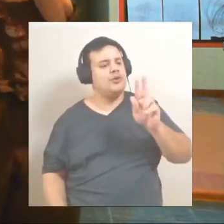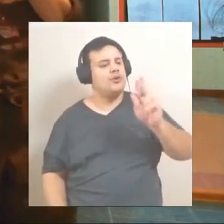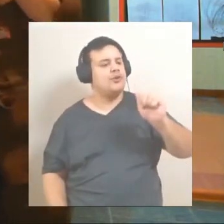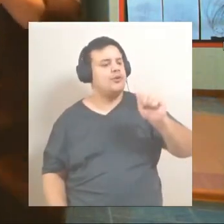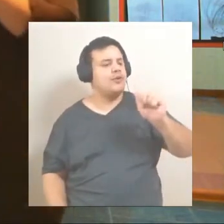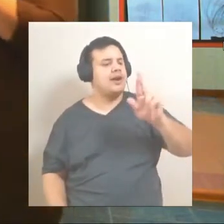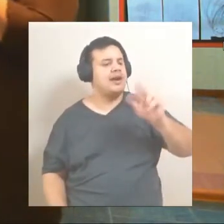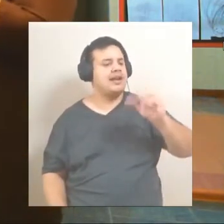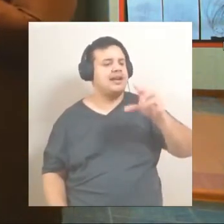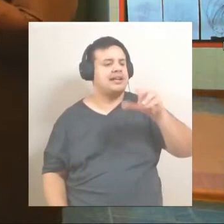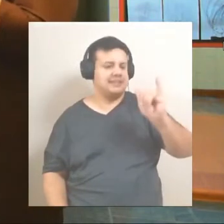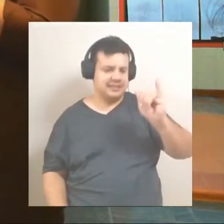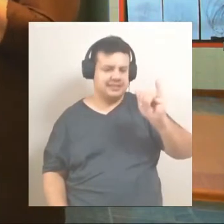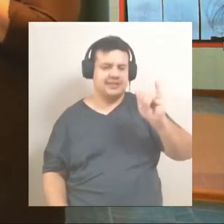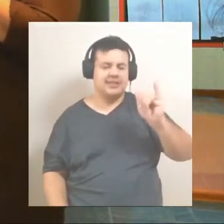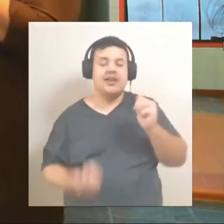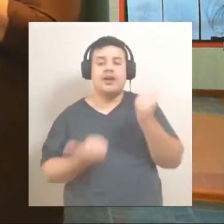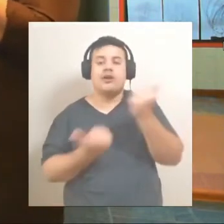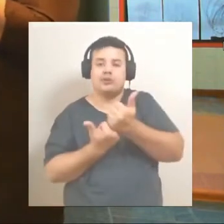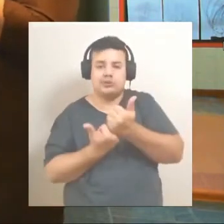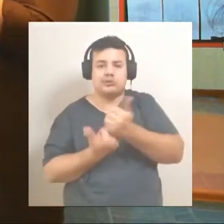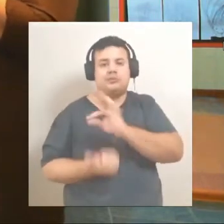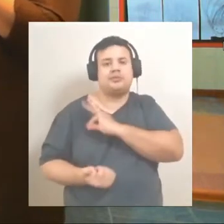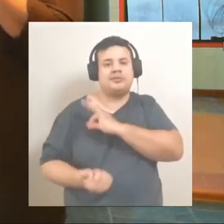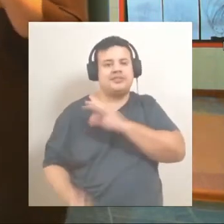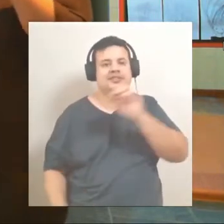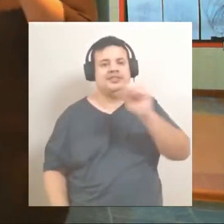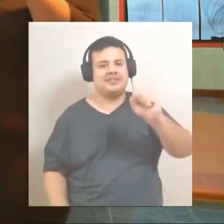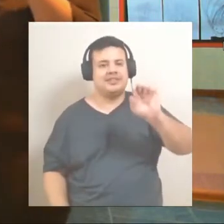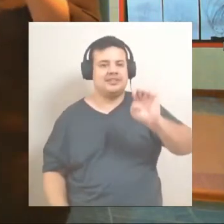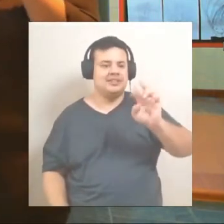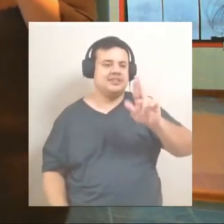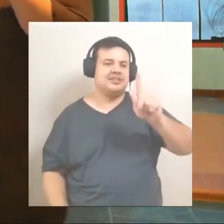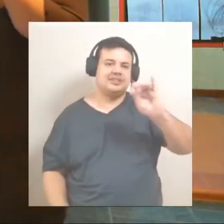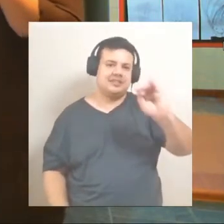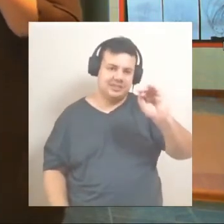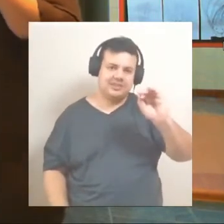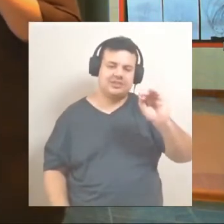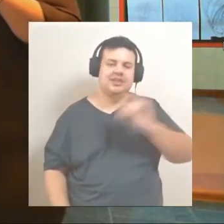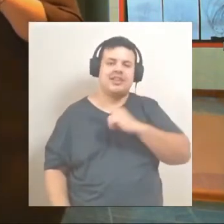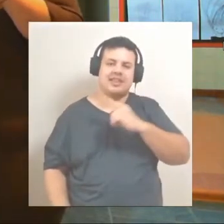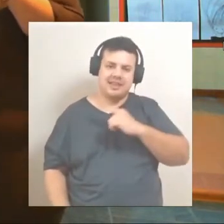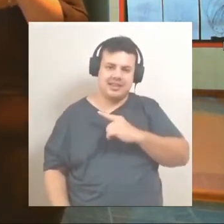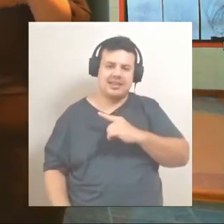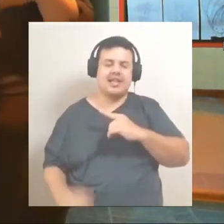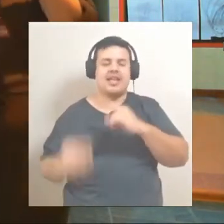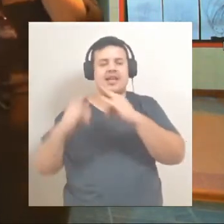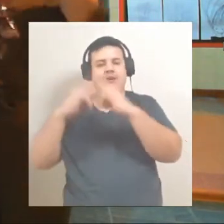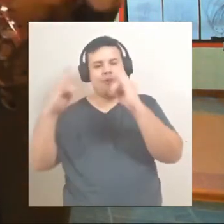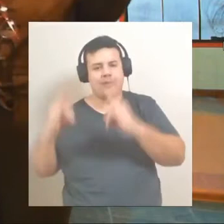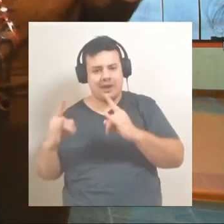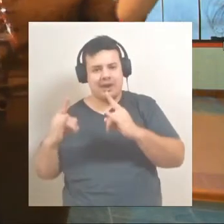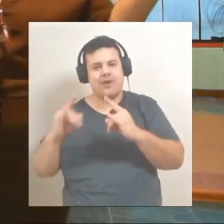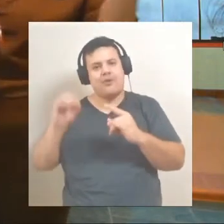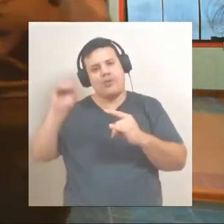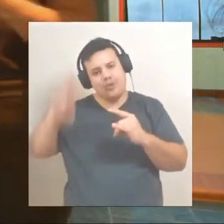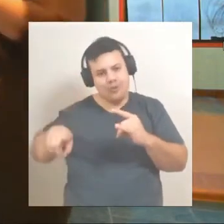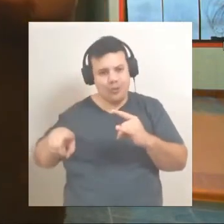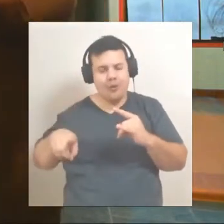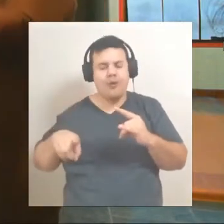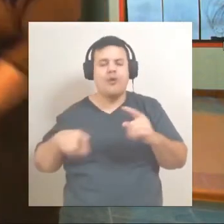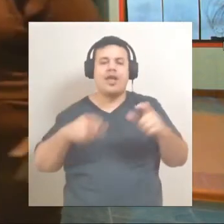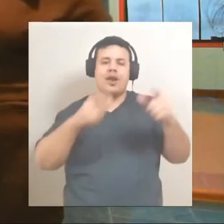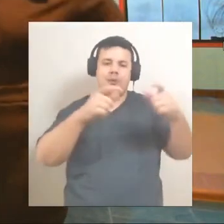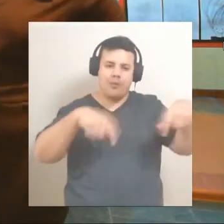faço parte das duas subprefeituras, né? Com o barracão da escola na subfreguesia e com a quadra